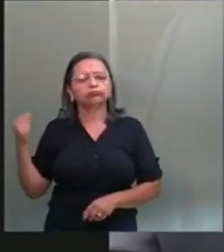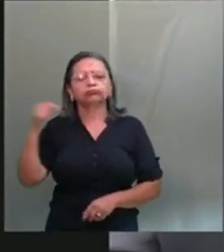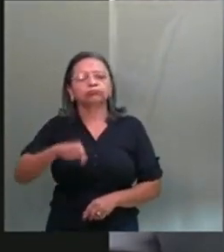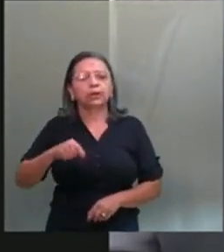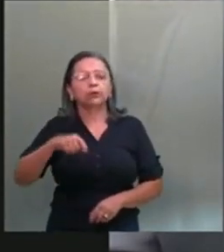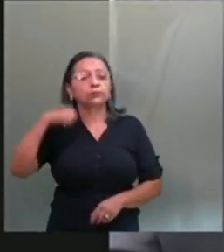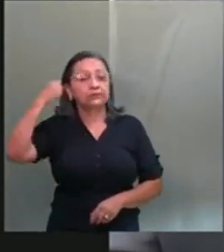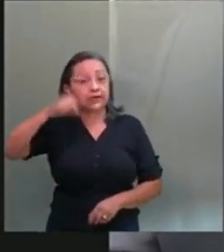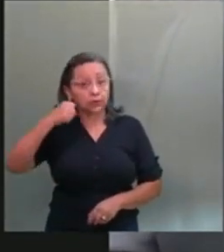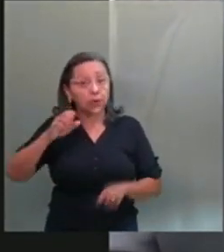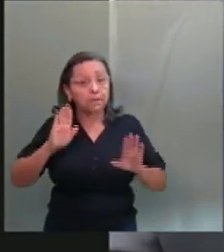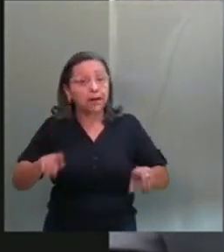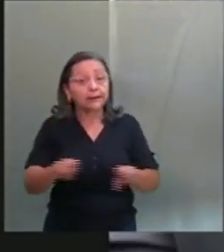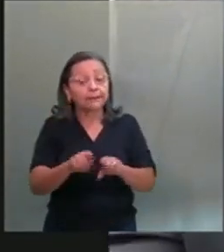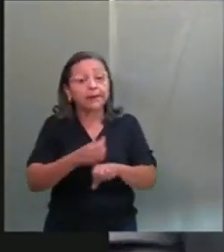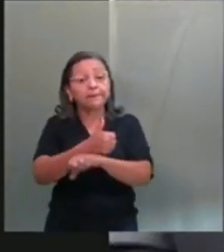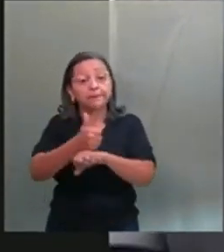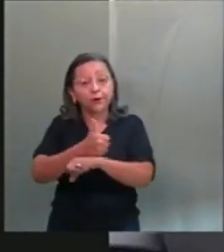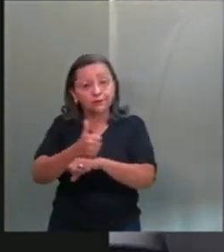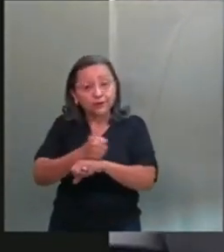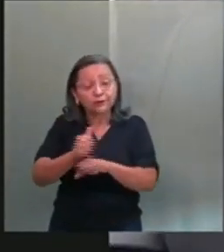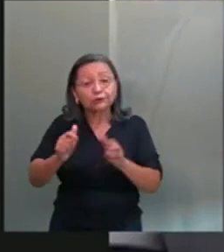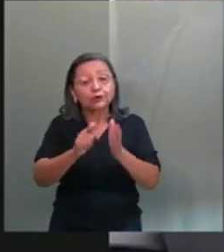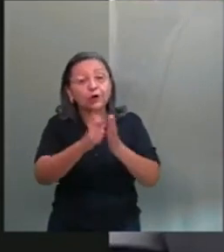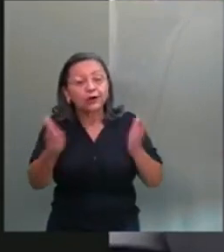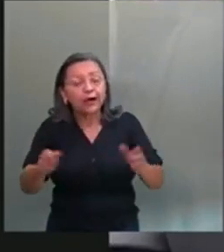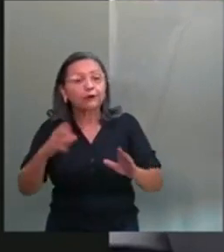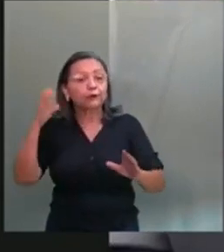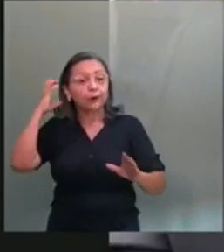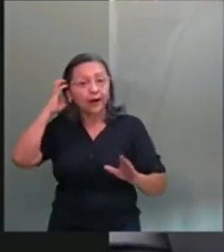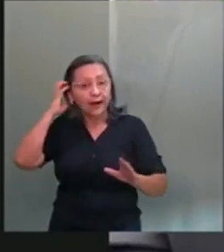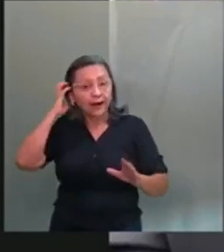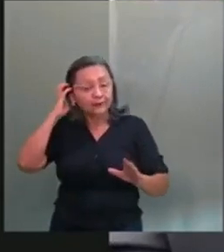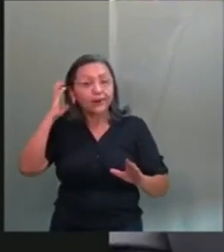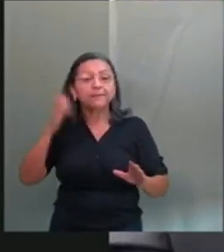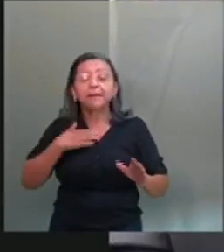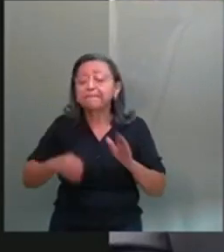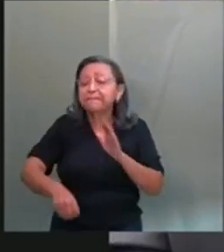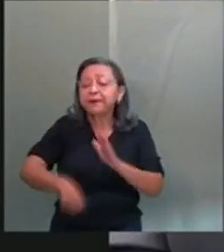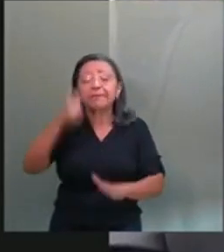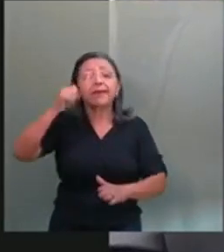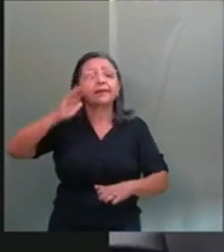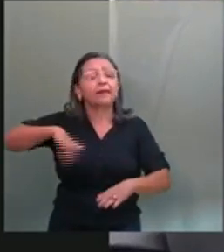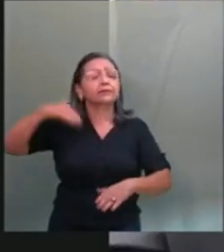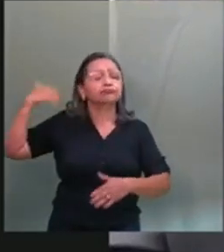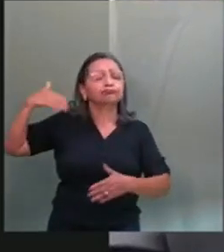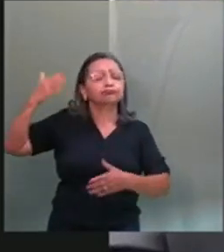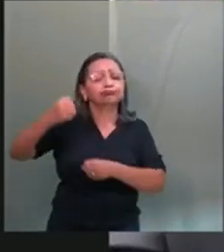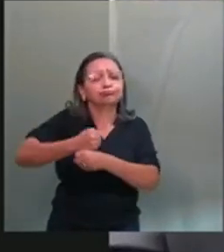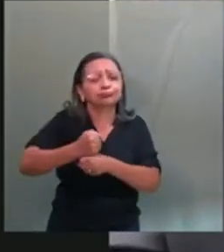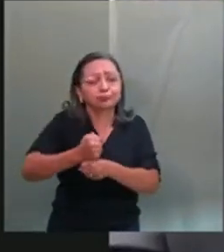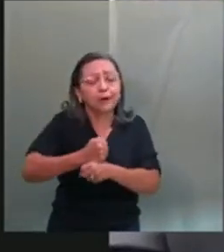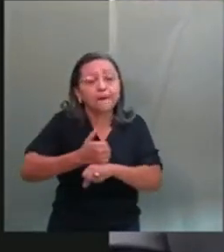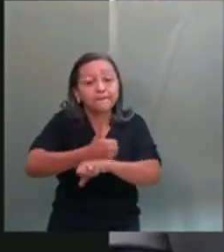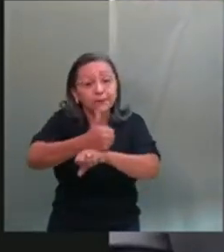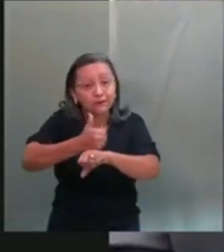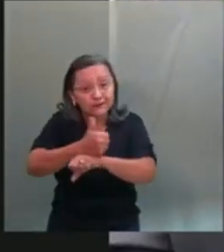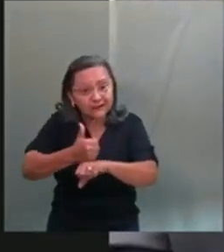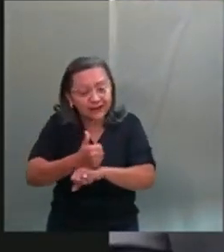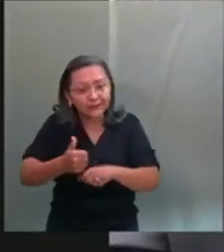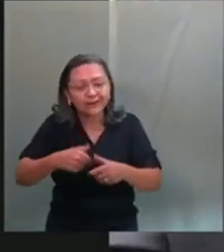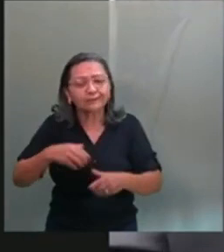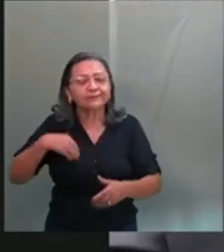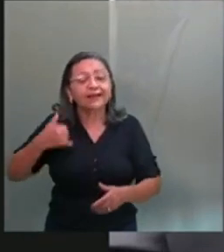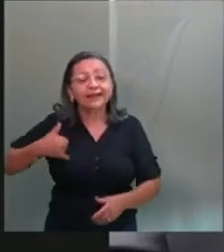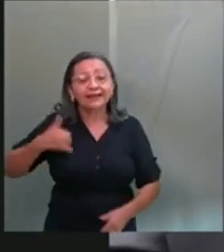mas como jornalista e radialista, esta que foi a minha primeira e mais longa profissão, presidente Carlos, desde